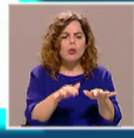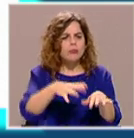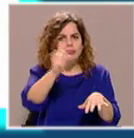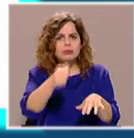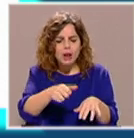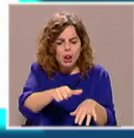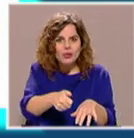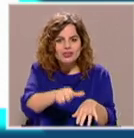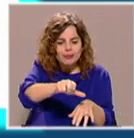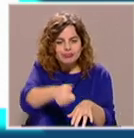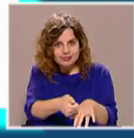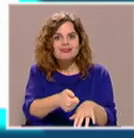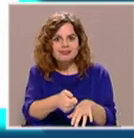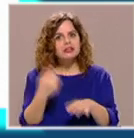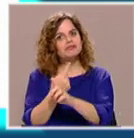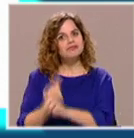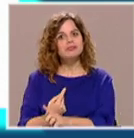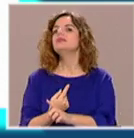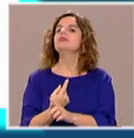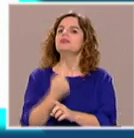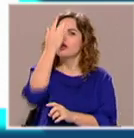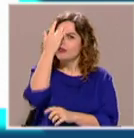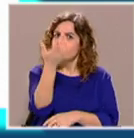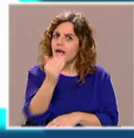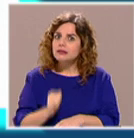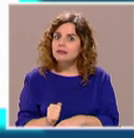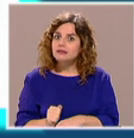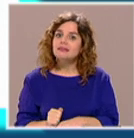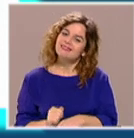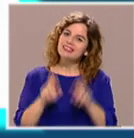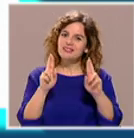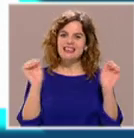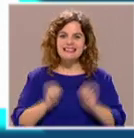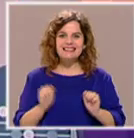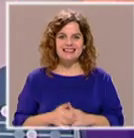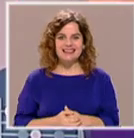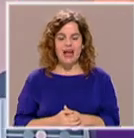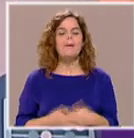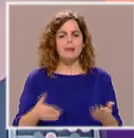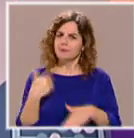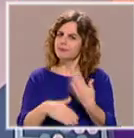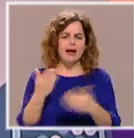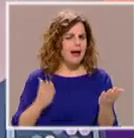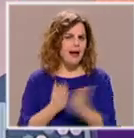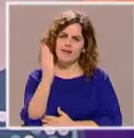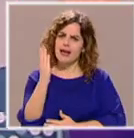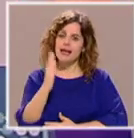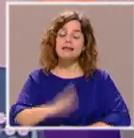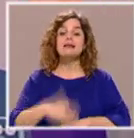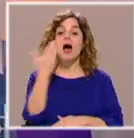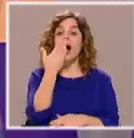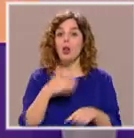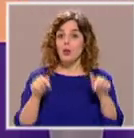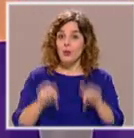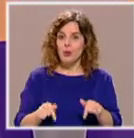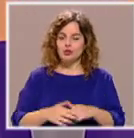etc. Conseguiste fazer a lista? Foi simples? Pronto, espero bem que sim. Então, vamos avançar para a nossa aula